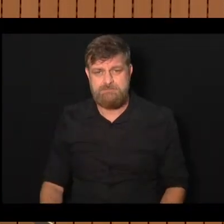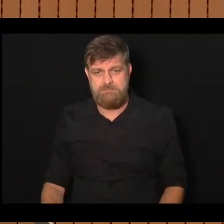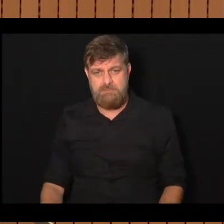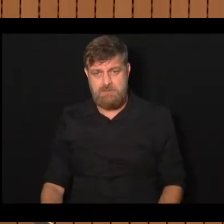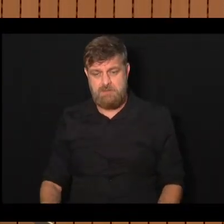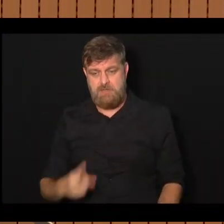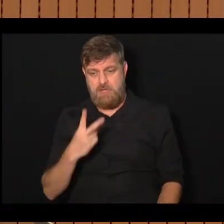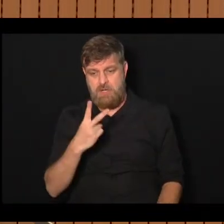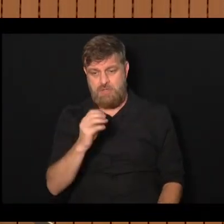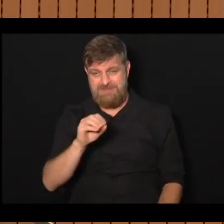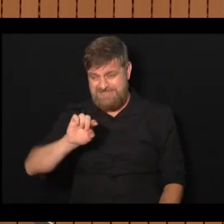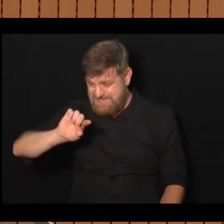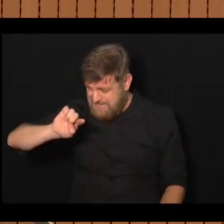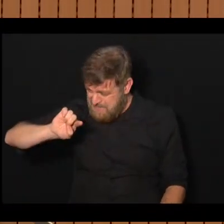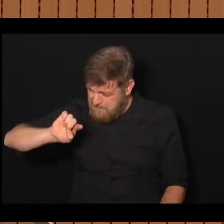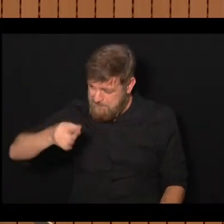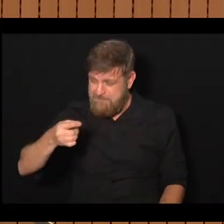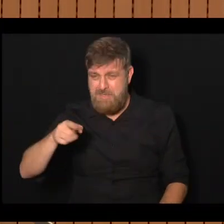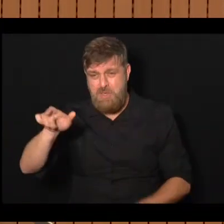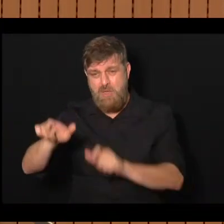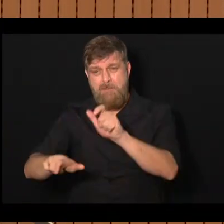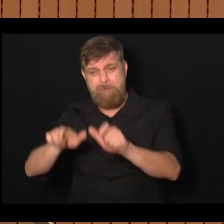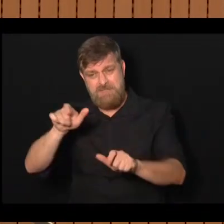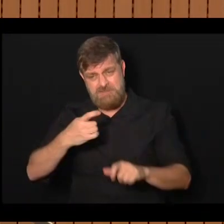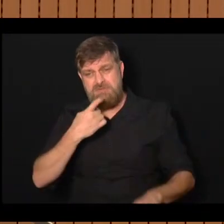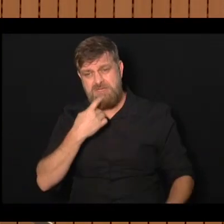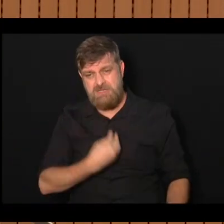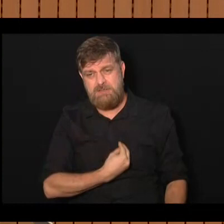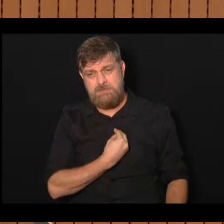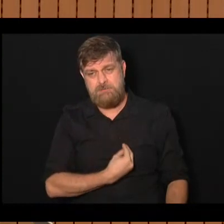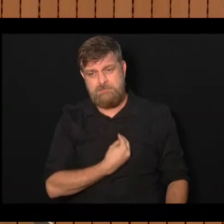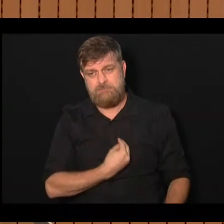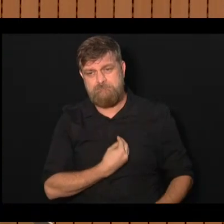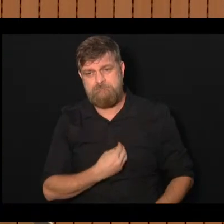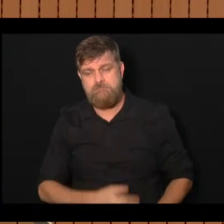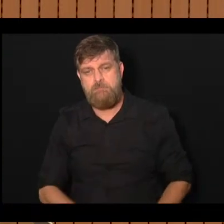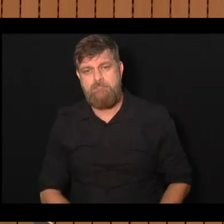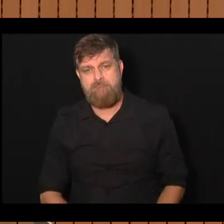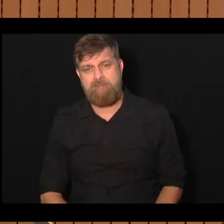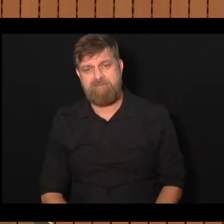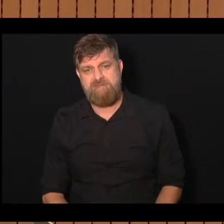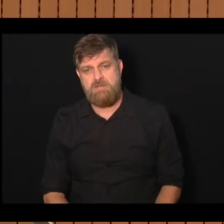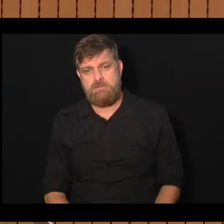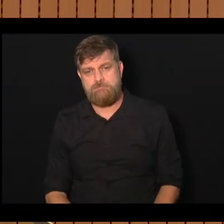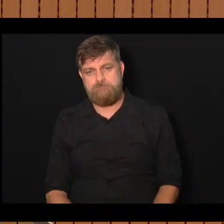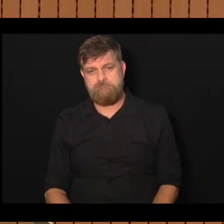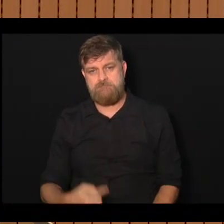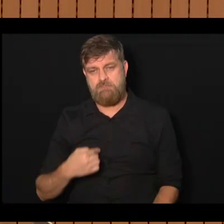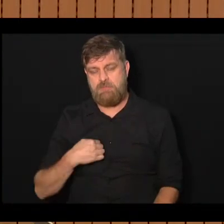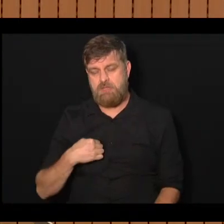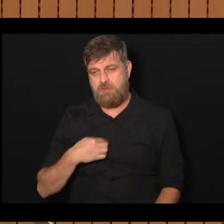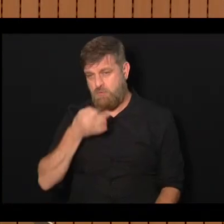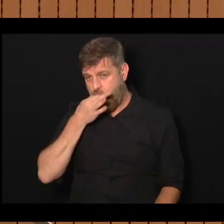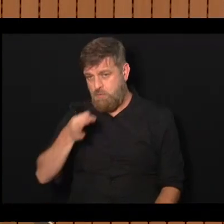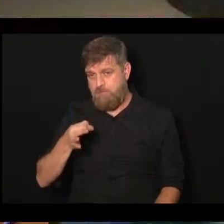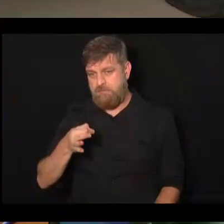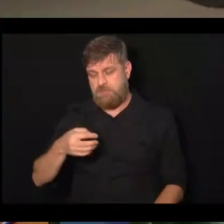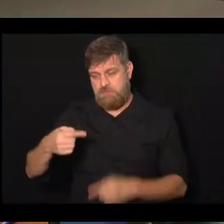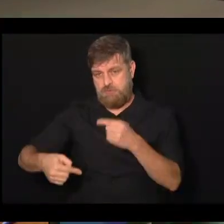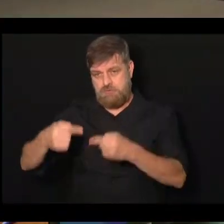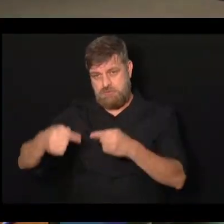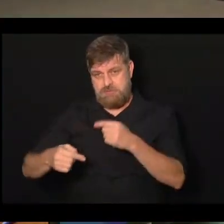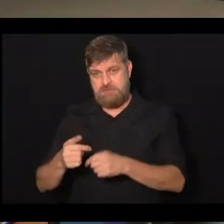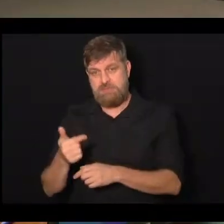atingir 200 mil pessoas no nosso município. Uma parte, vereador. Pois não, vereador. Eu não discuti hoje na primeira, imóveis, mas